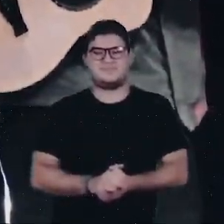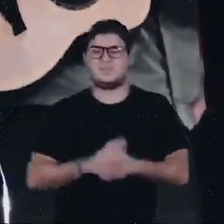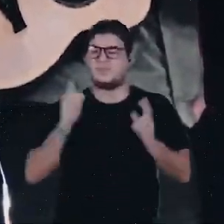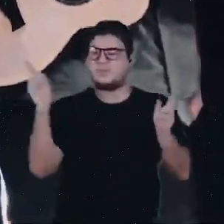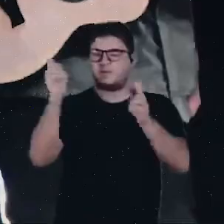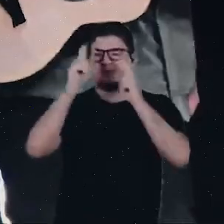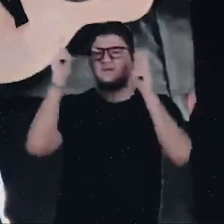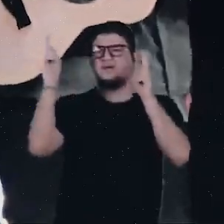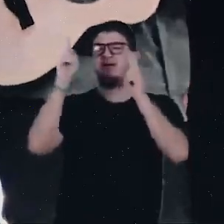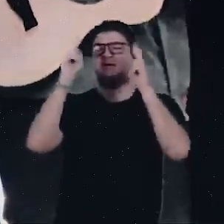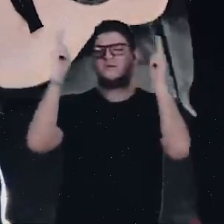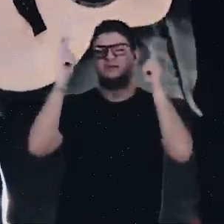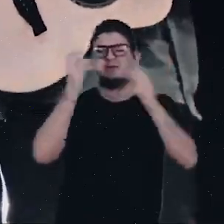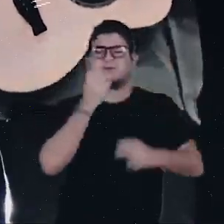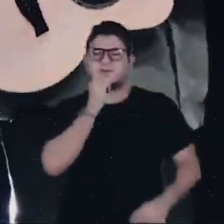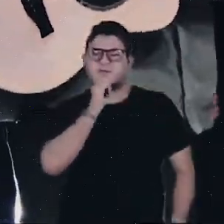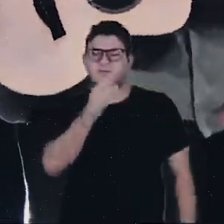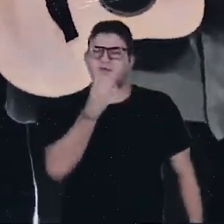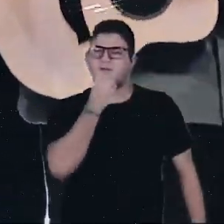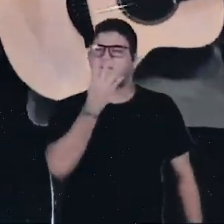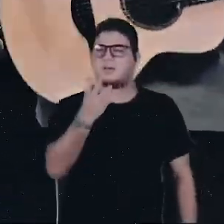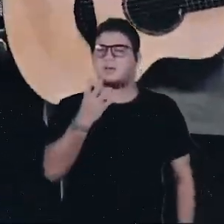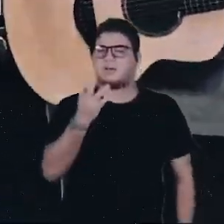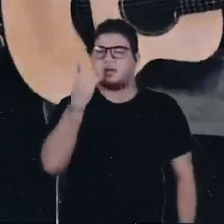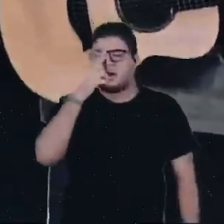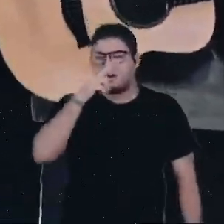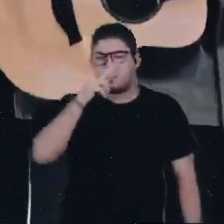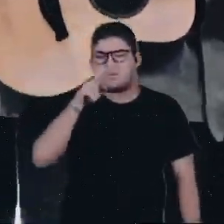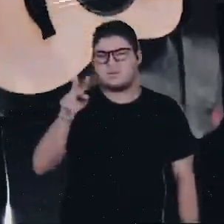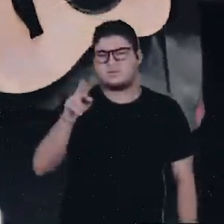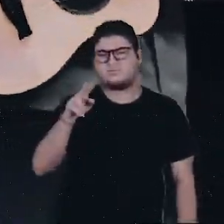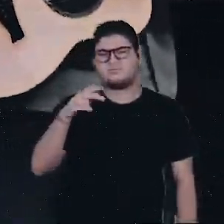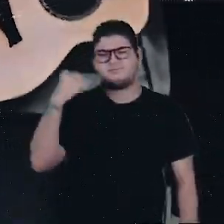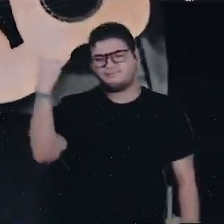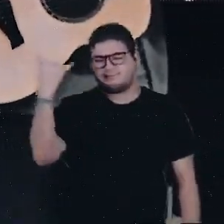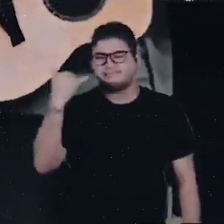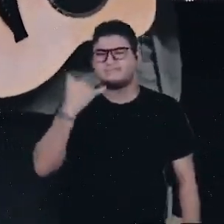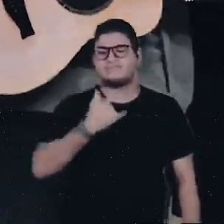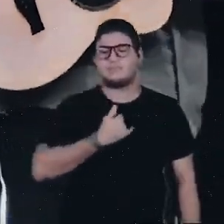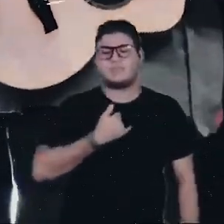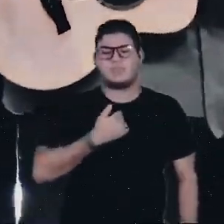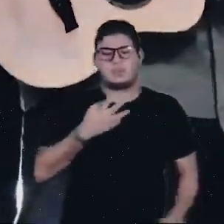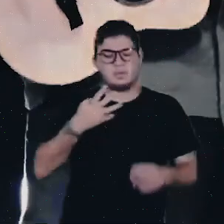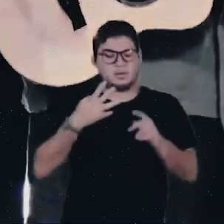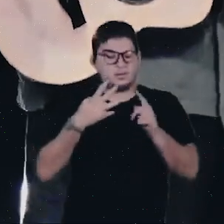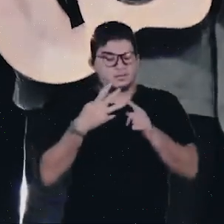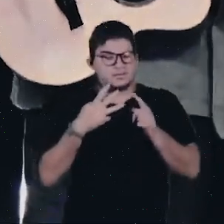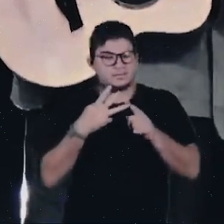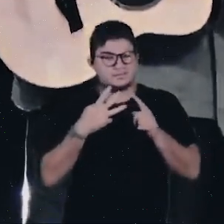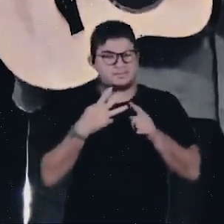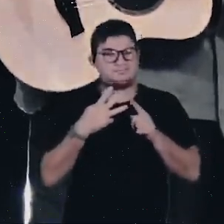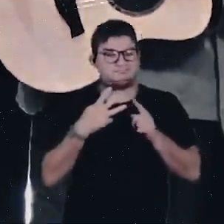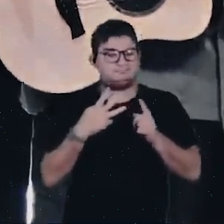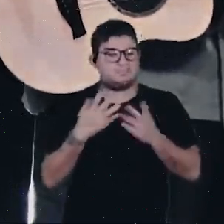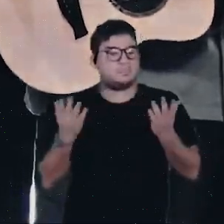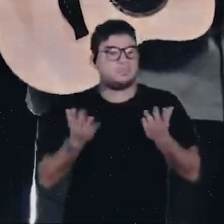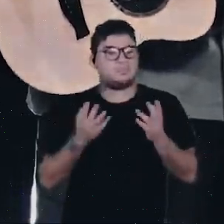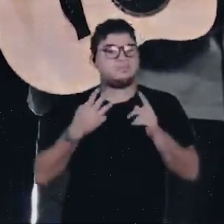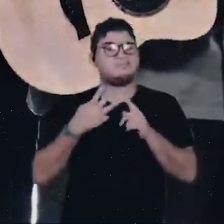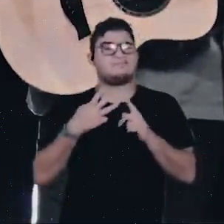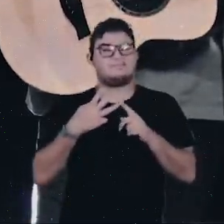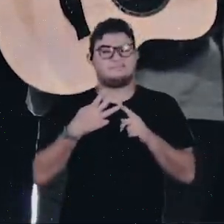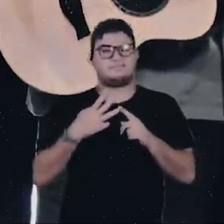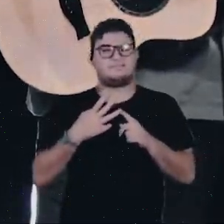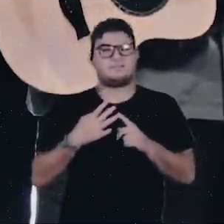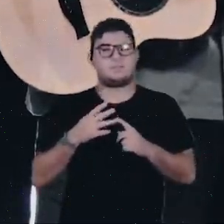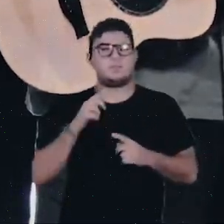Valoriza, elogia. Presta atenção no que a pessoa tem para falar. Em último lugar, último lugar.